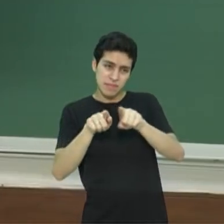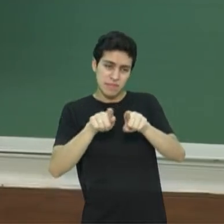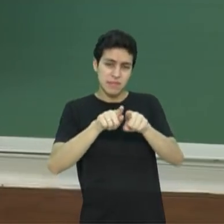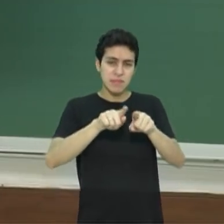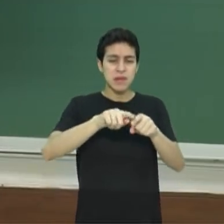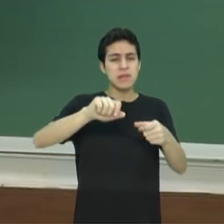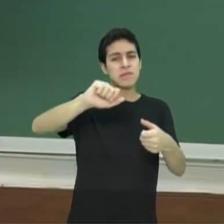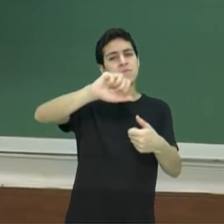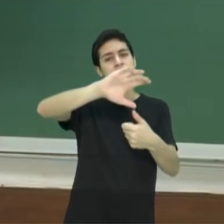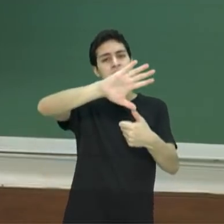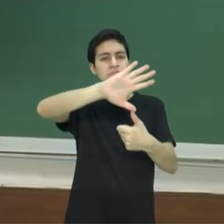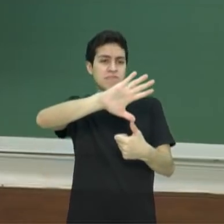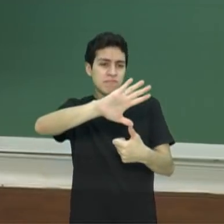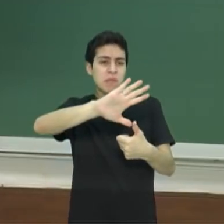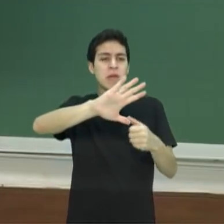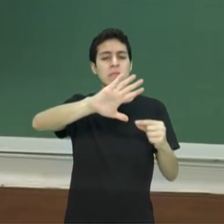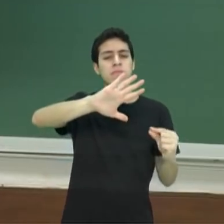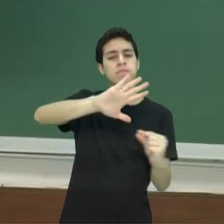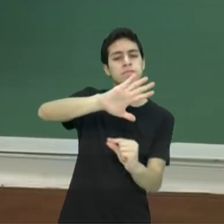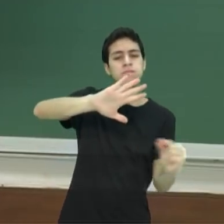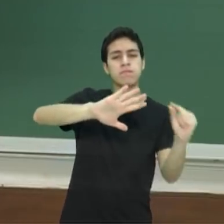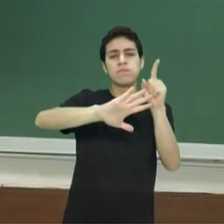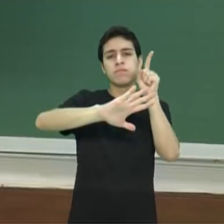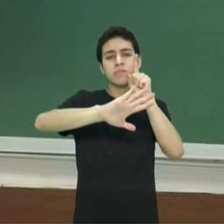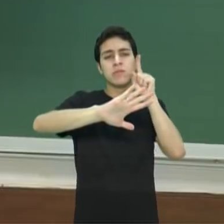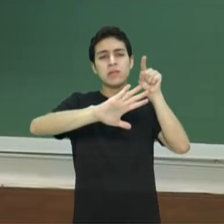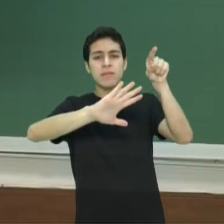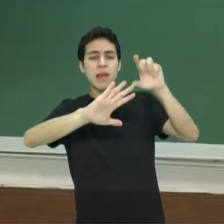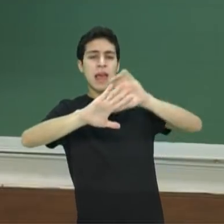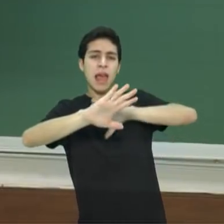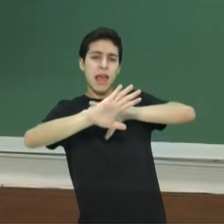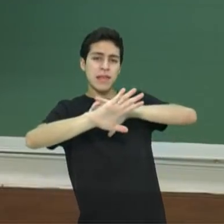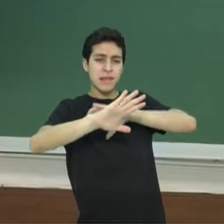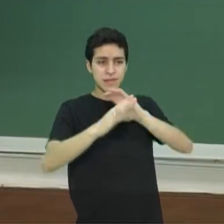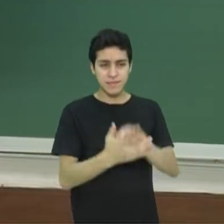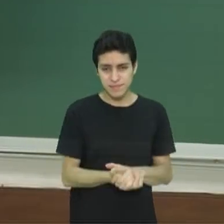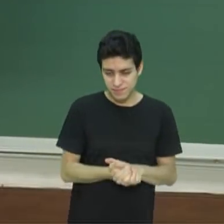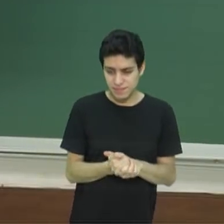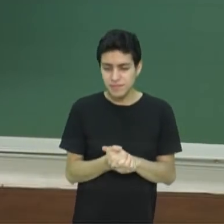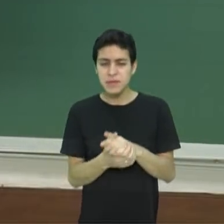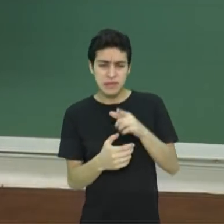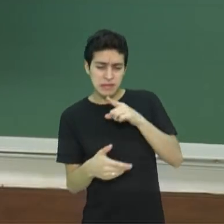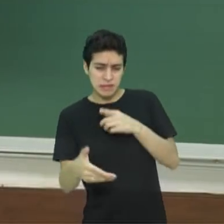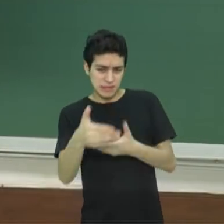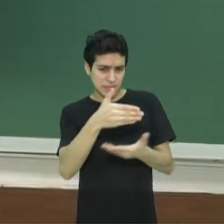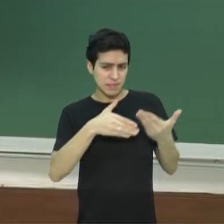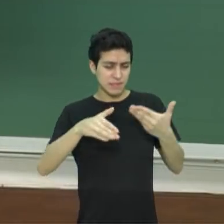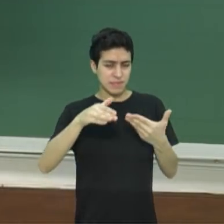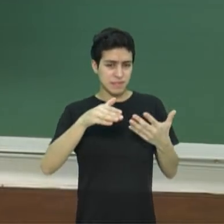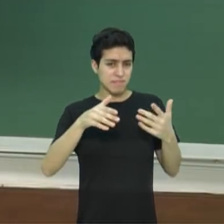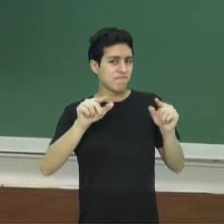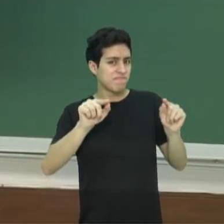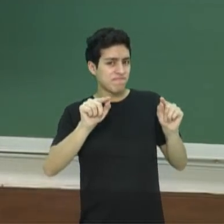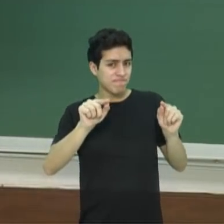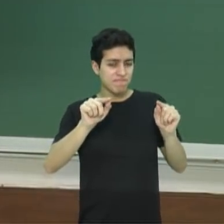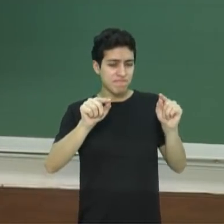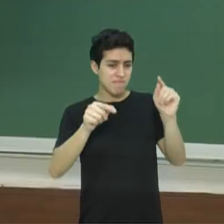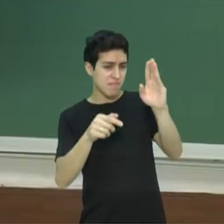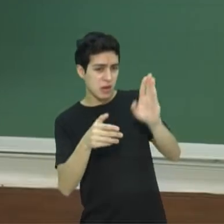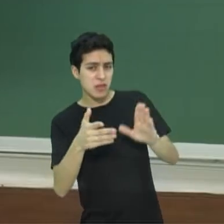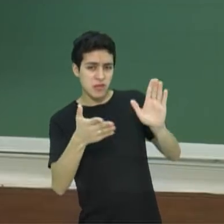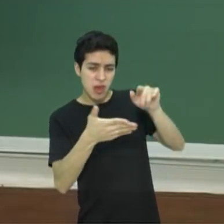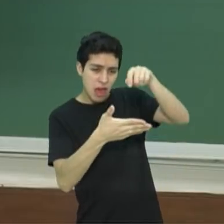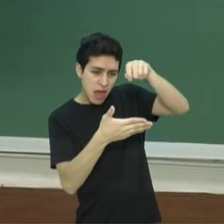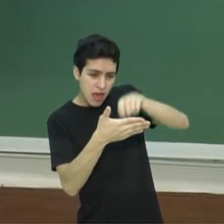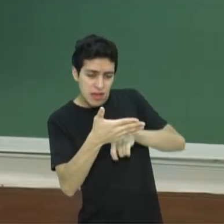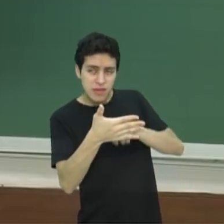Unidos e Canadá. E África e América, né? Nós temos algumas trocas comerciais também. E, inclusive, o Brasil até assinou um